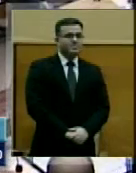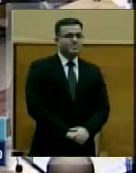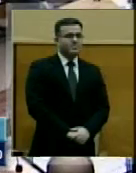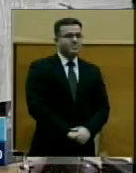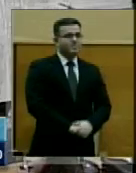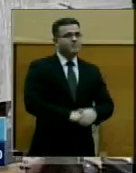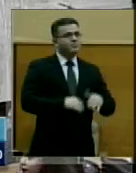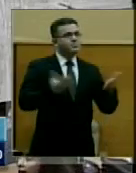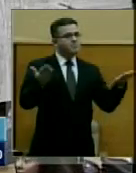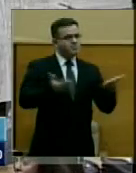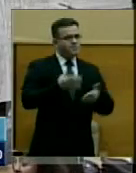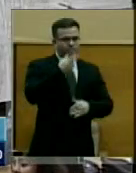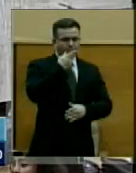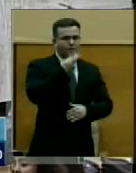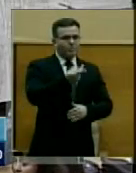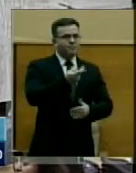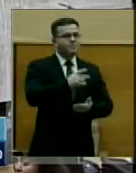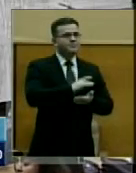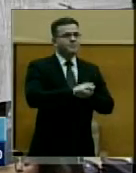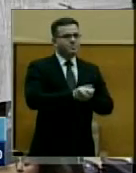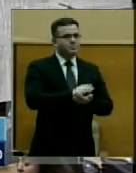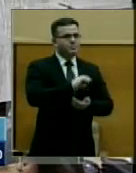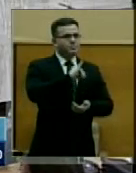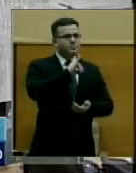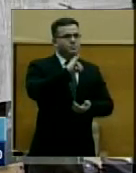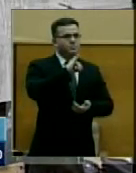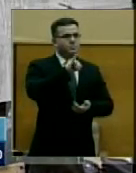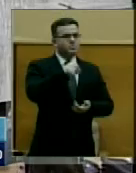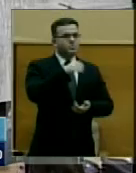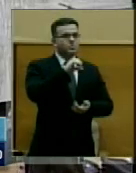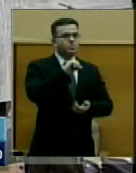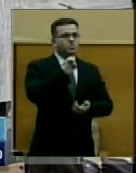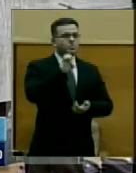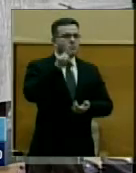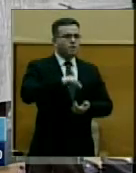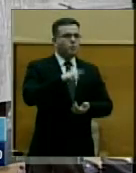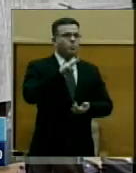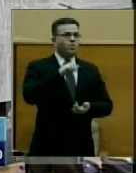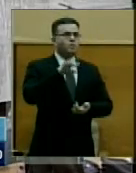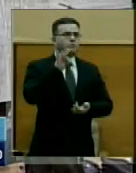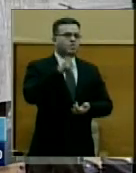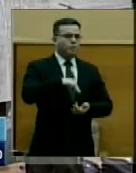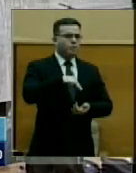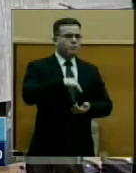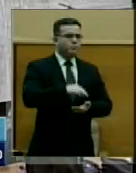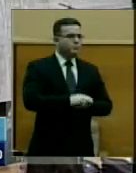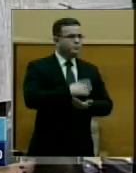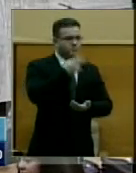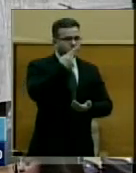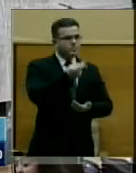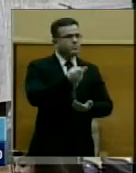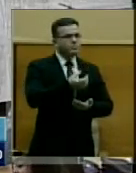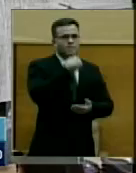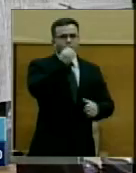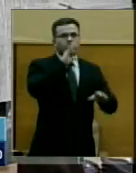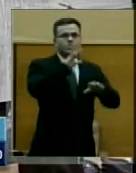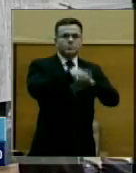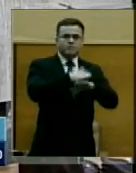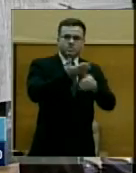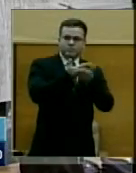Com a palavra, o senhor José Wilton de Góis Santos. Boa noite.